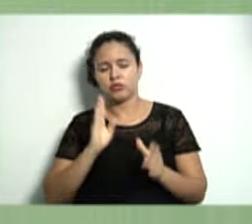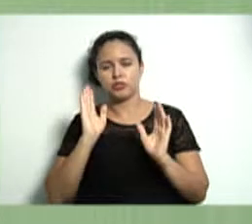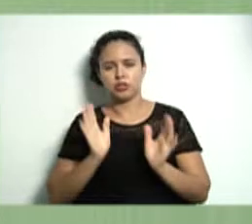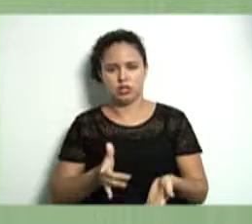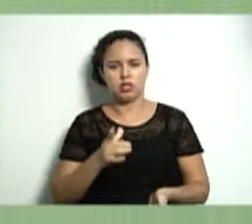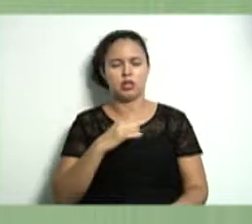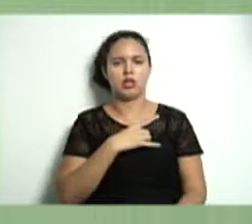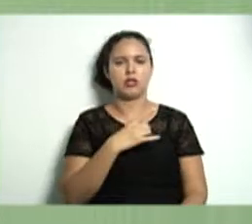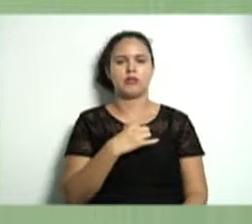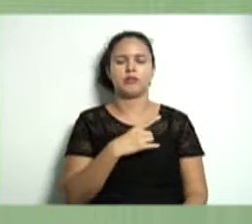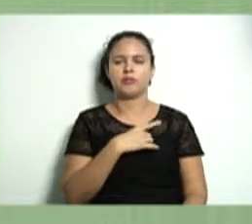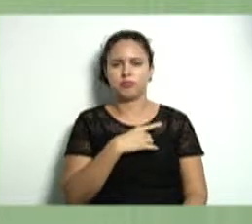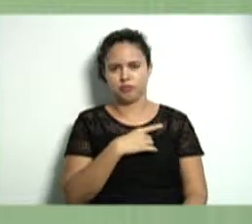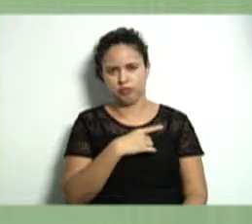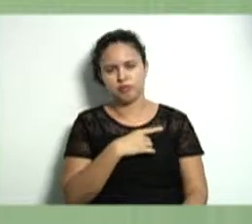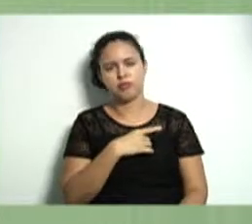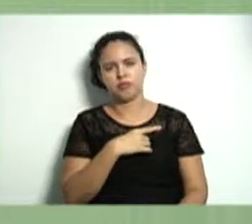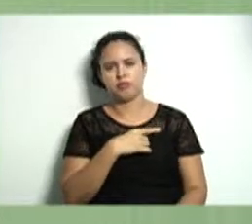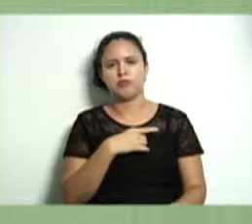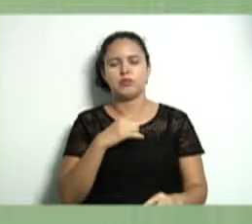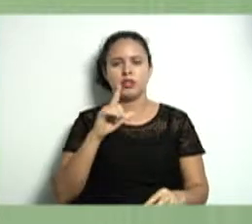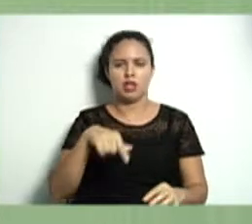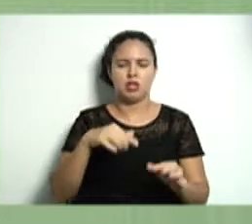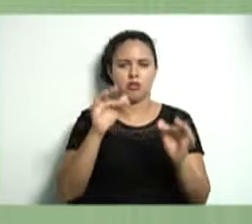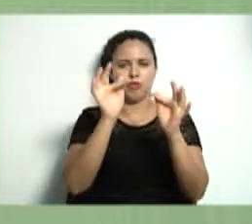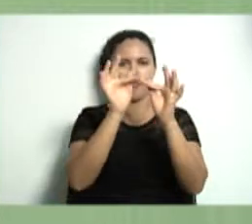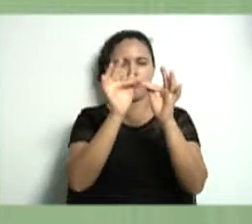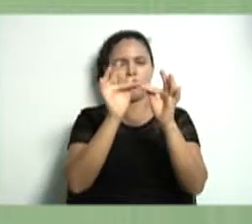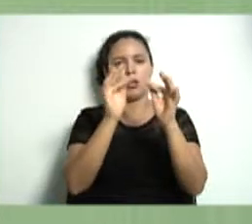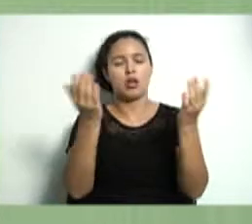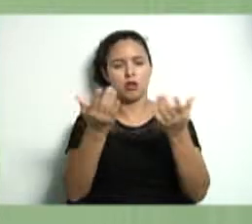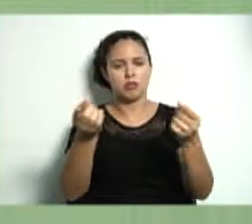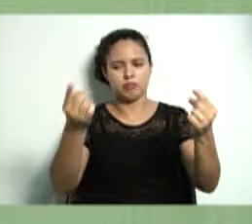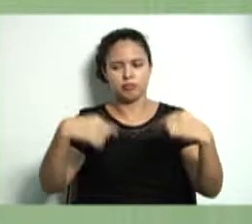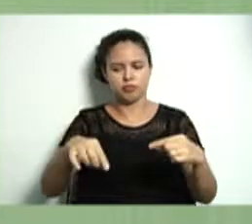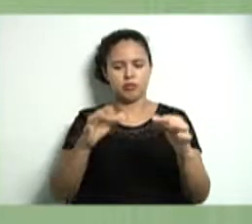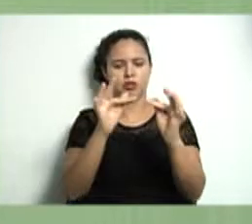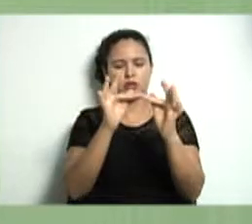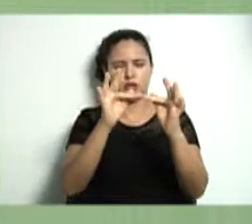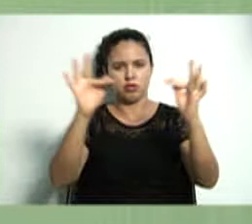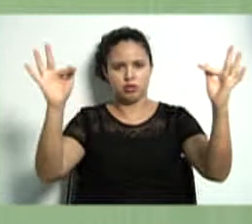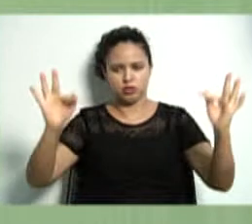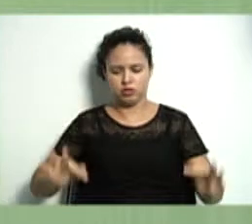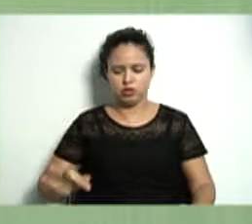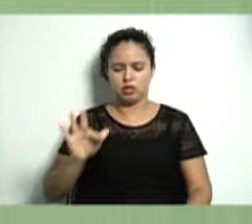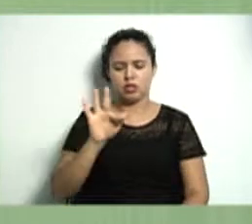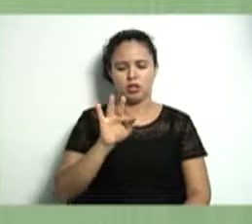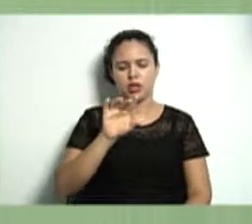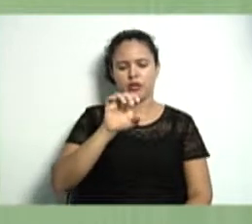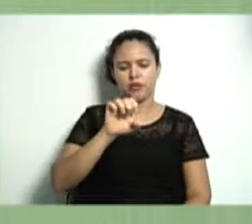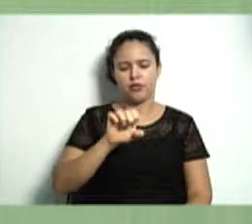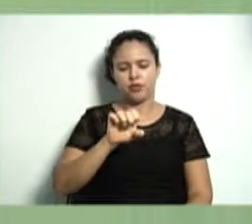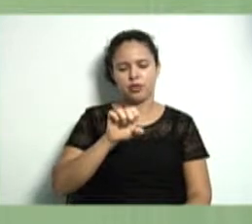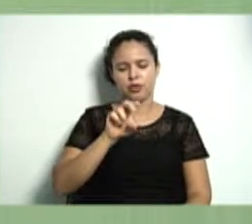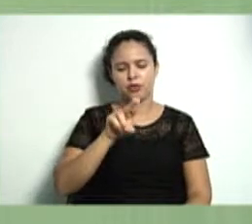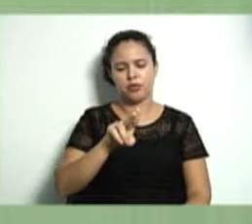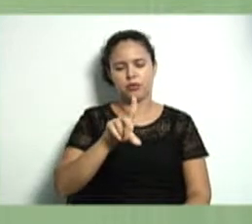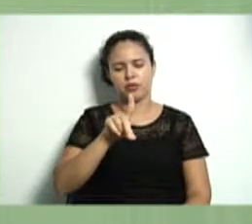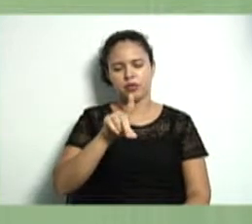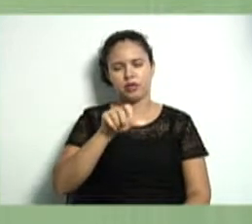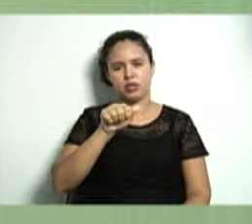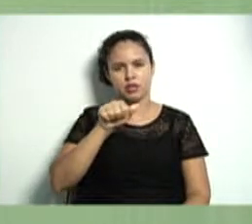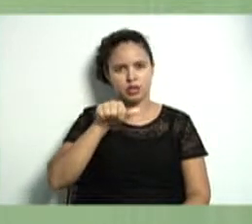feudal é característico do Japão, né? E durante toda a Idade Média. O modo de produção feudal,